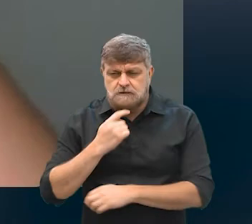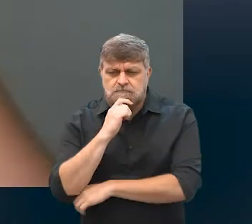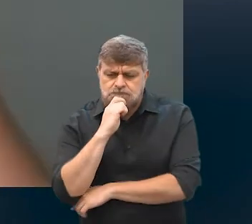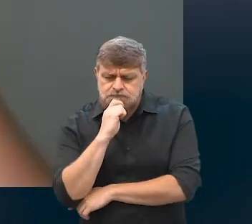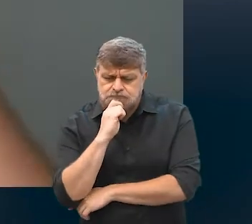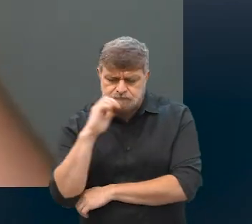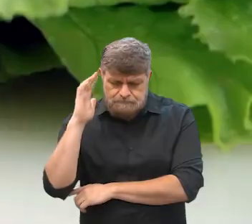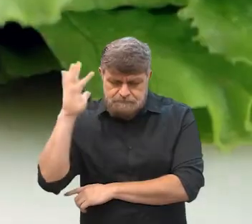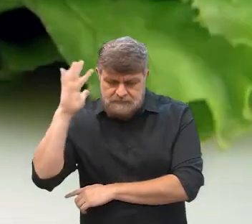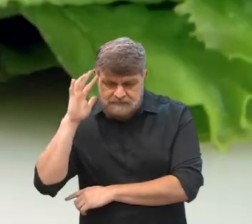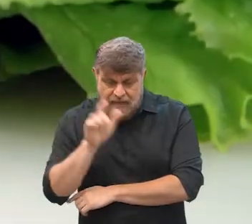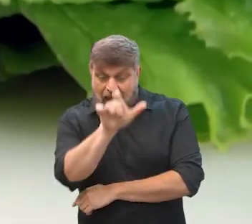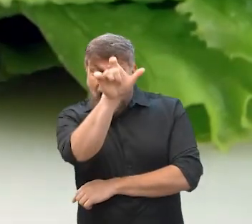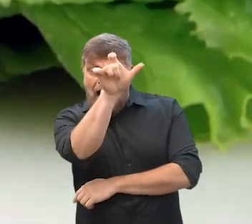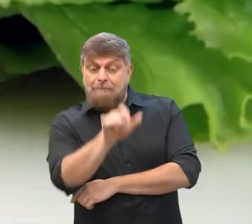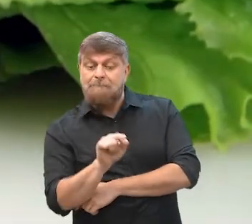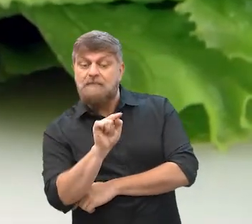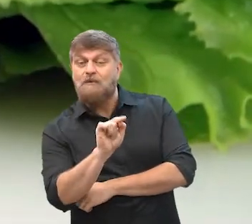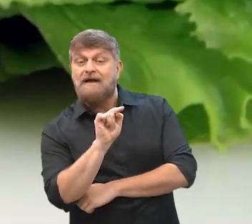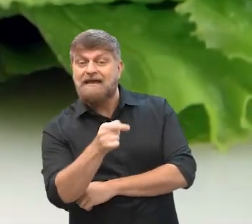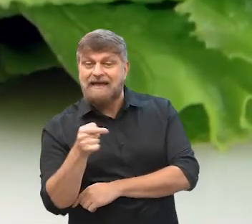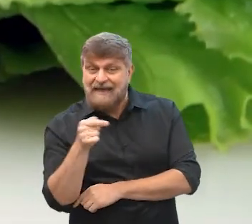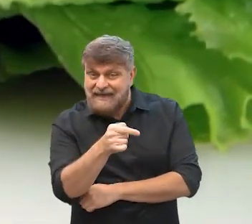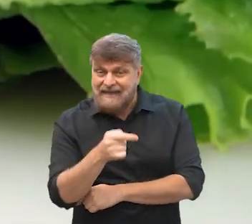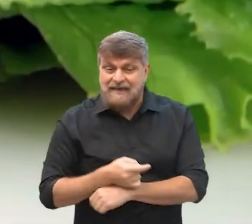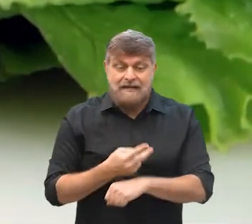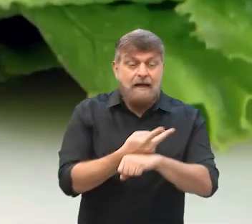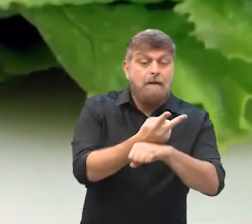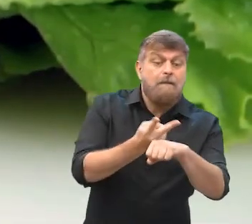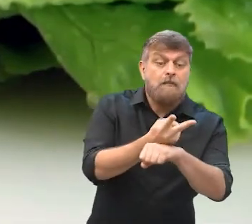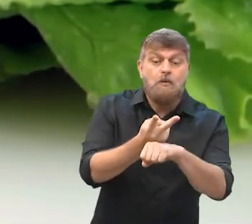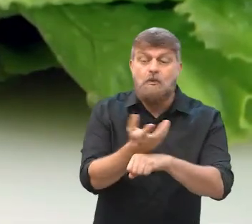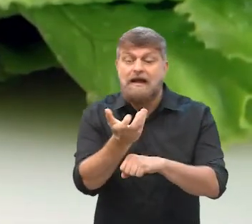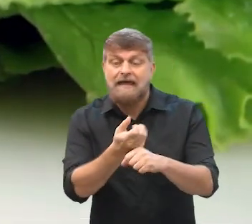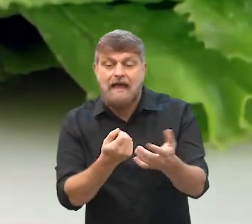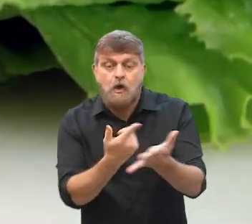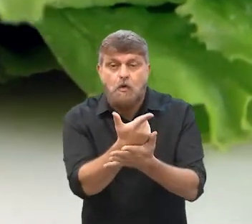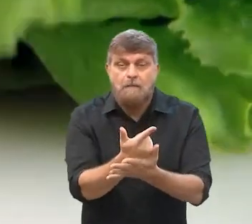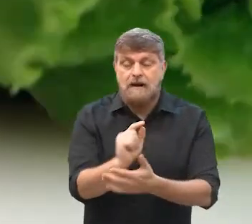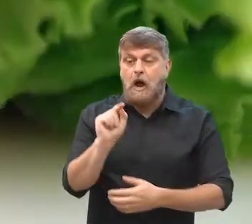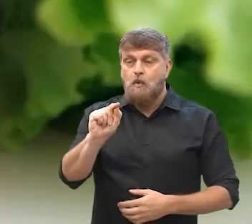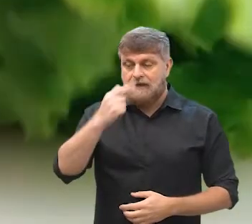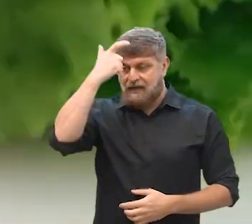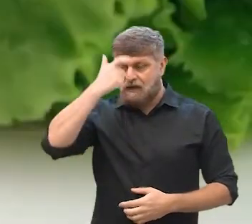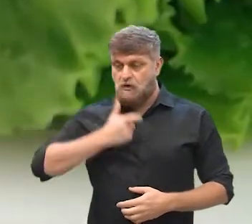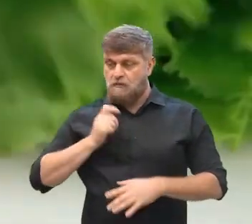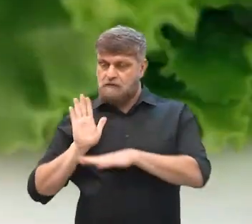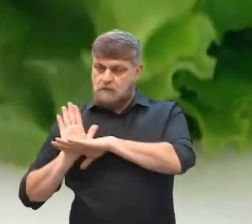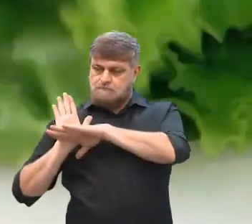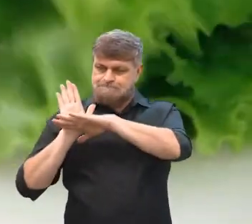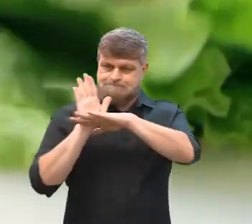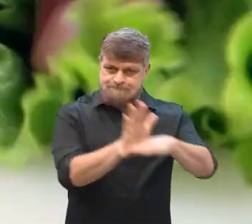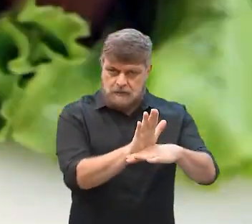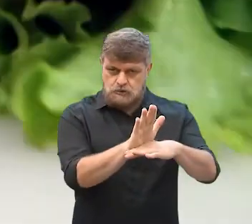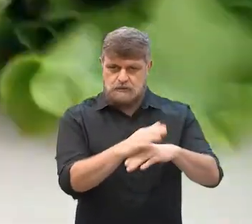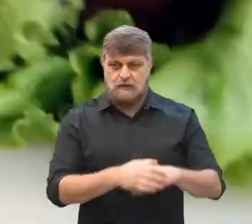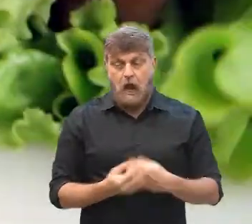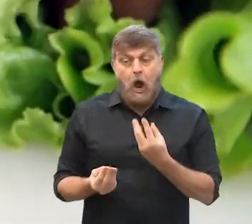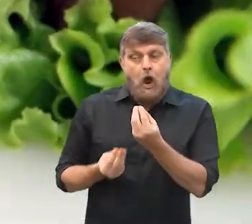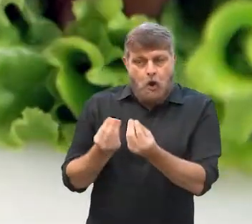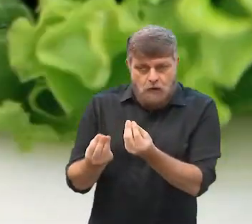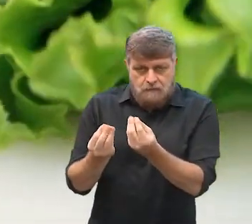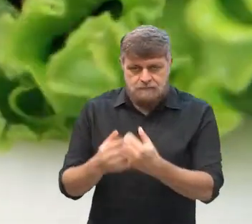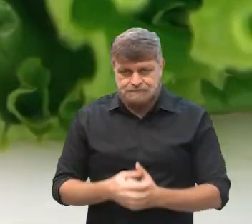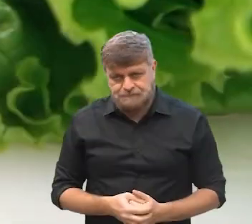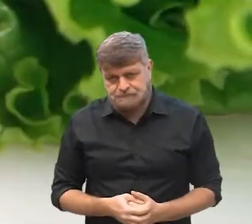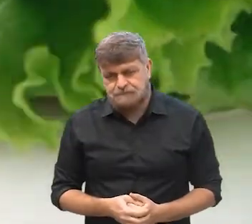pensar é no nosso cliente. O que é que ele realmente procura e como eu posso contribuir com a necessidade dele.